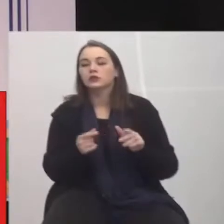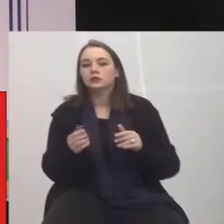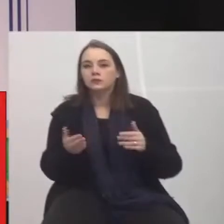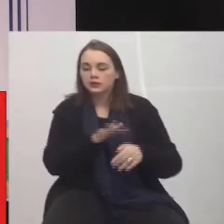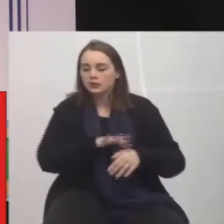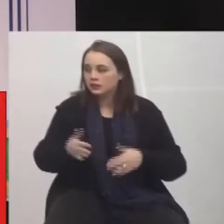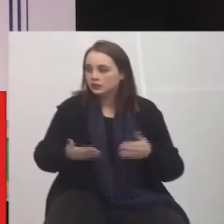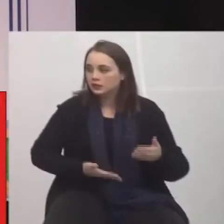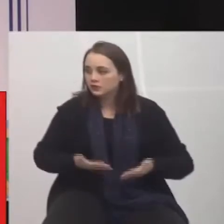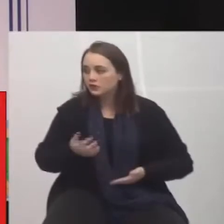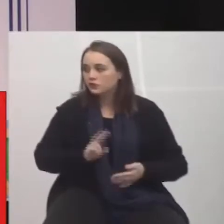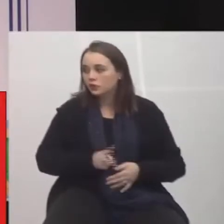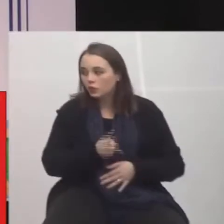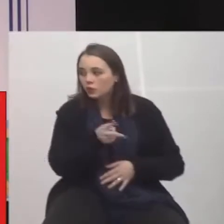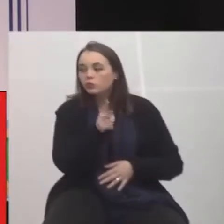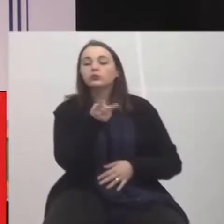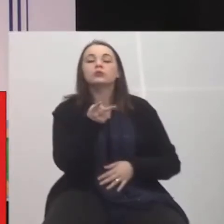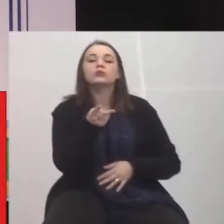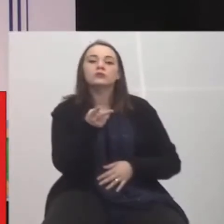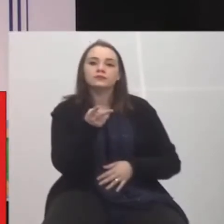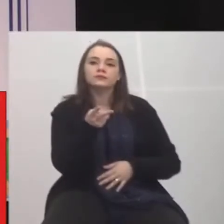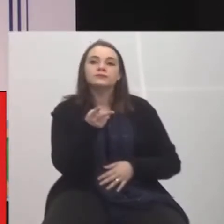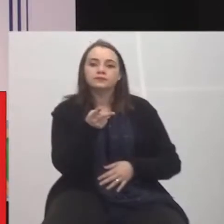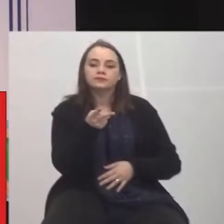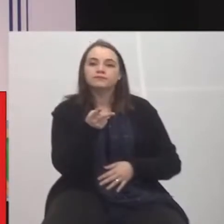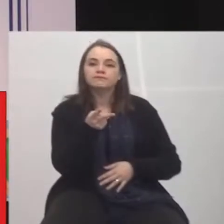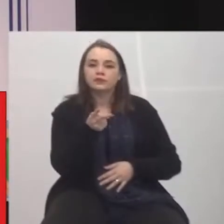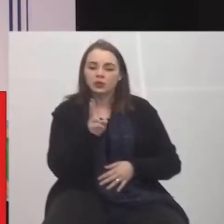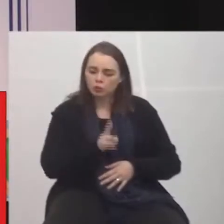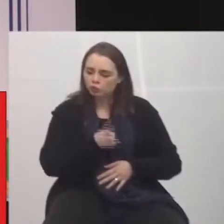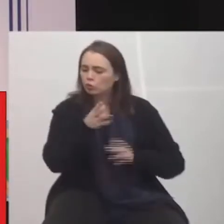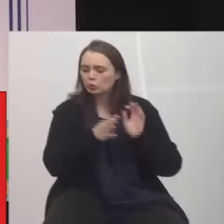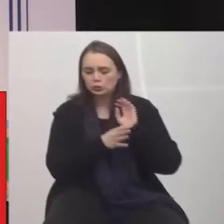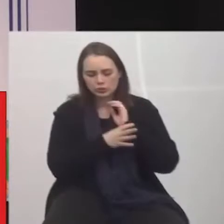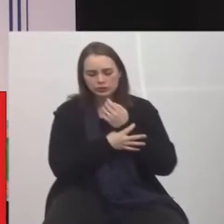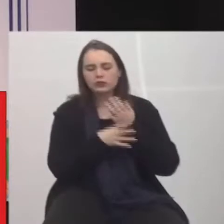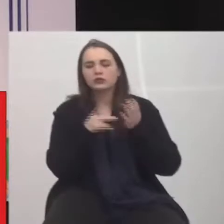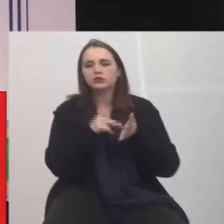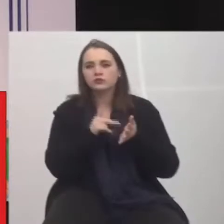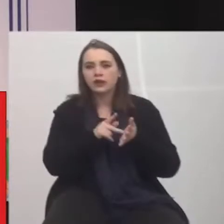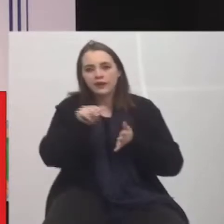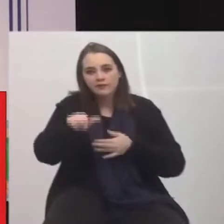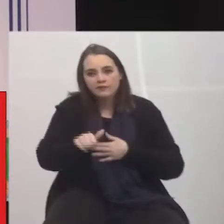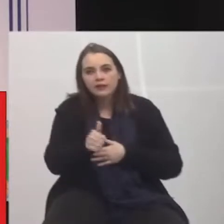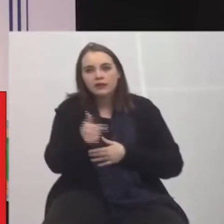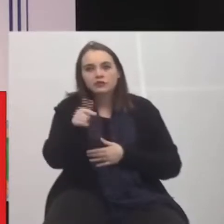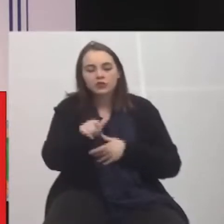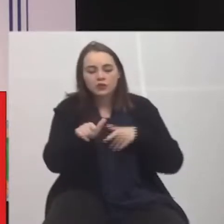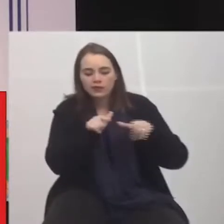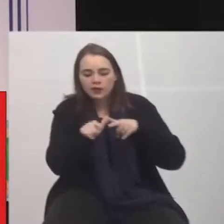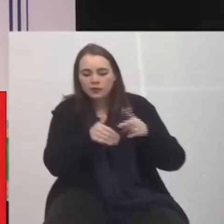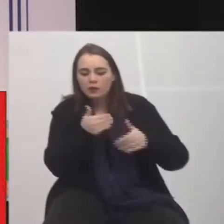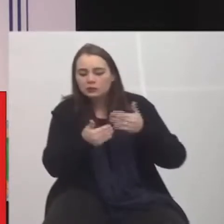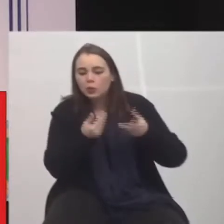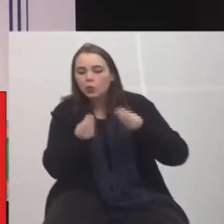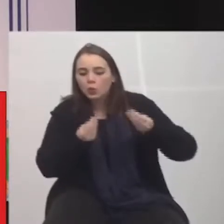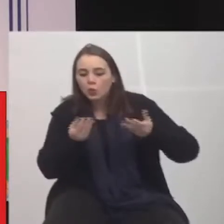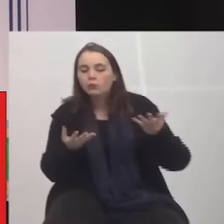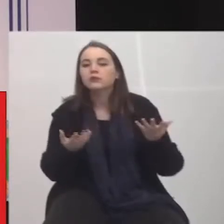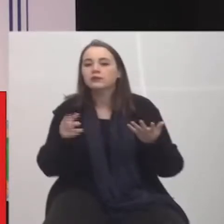mas ele se manteve, né? E com toda a segurança e reavaliando os processos de trabalho e também